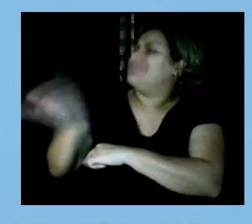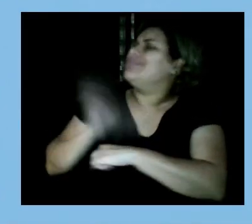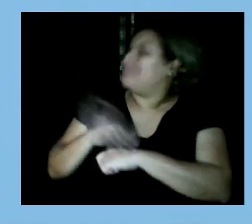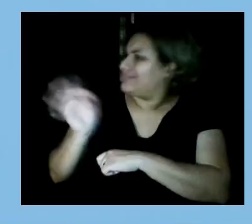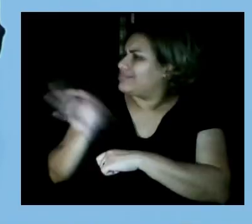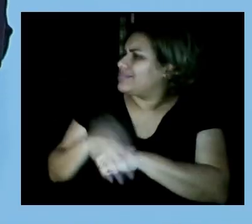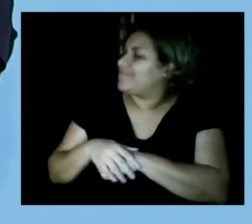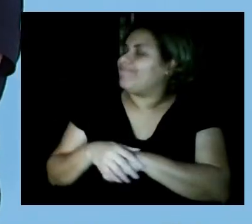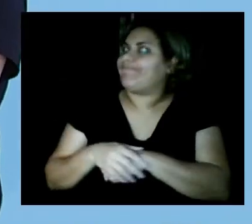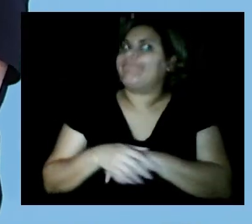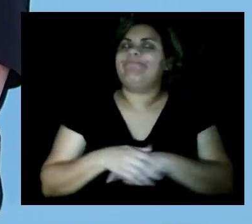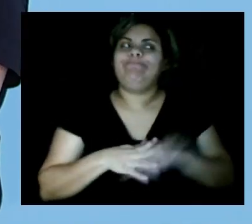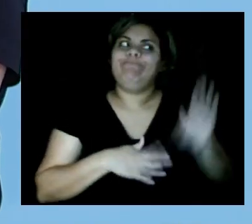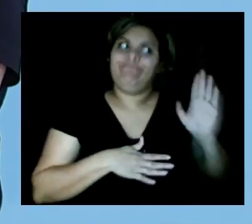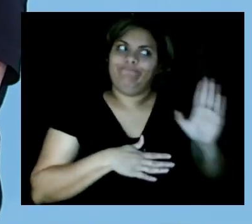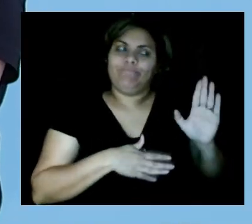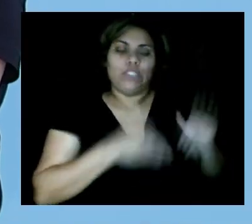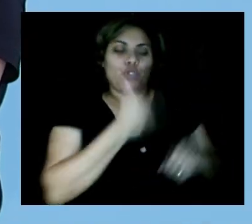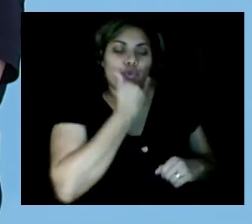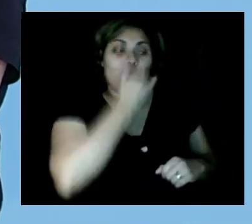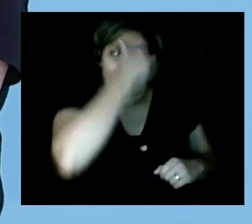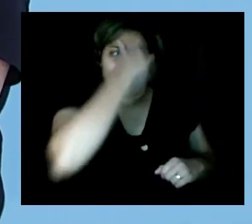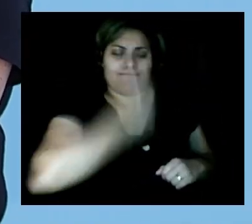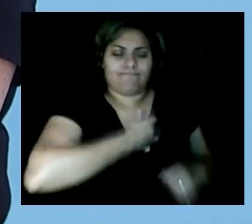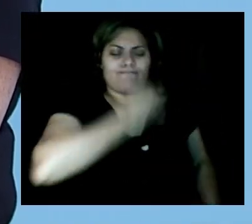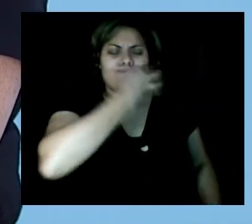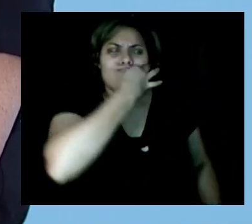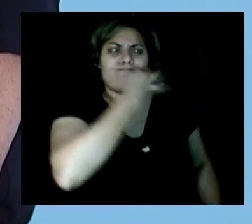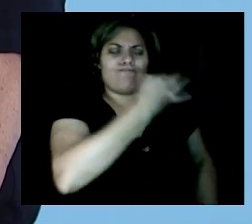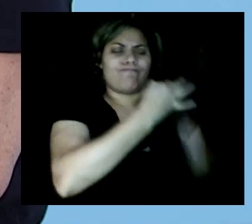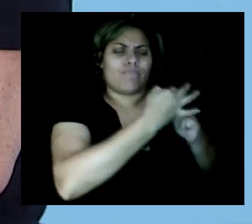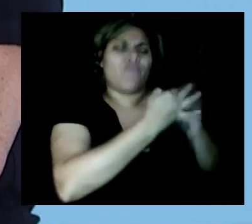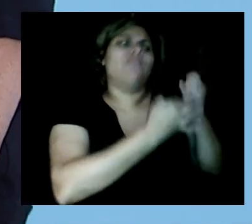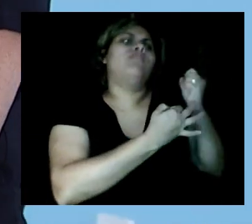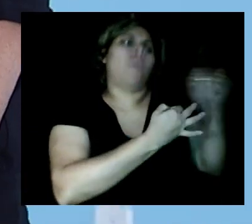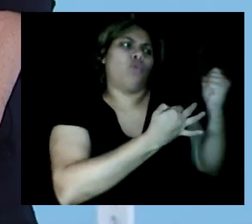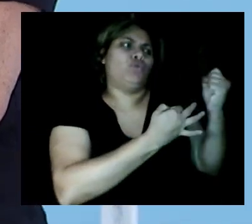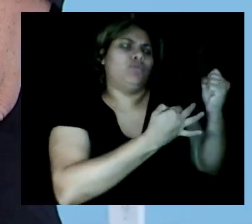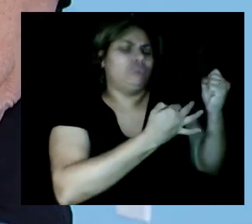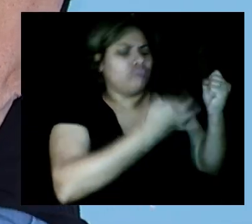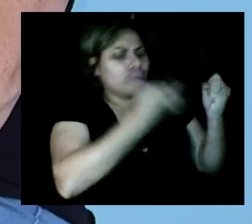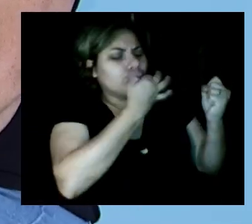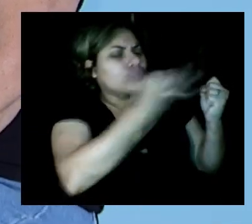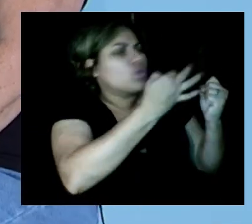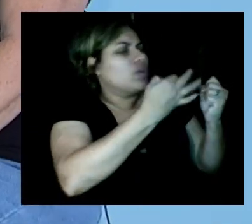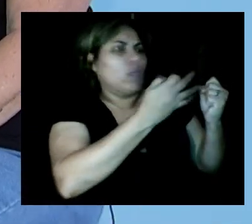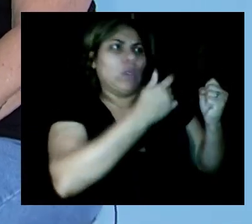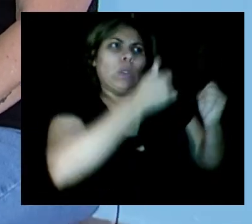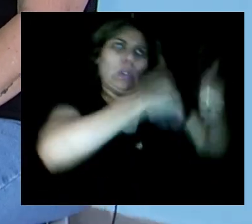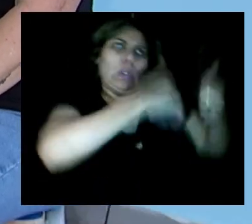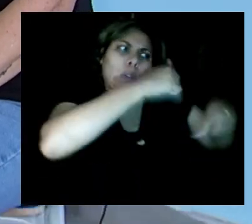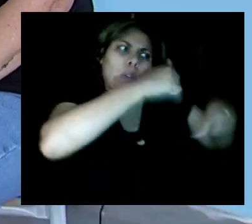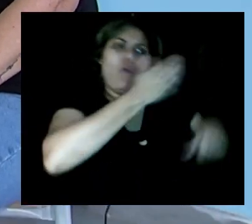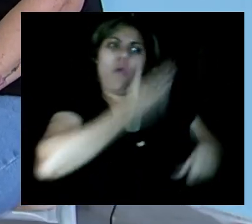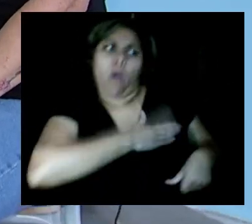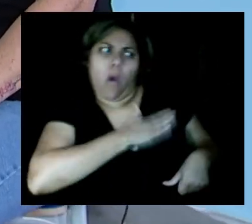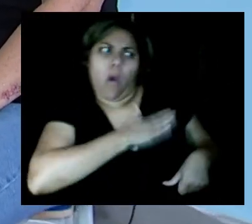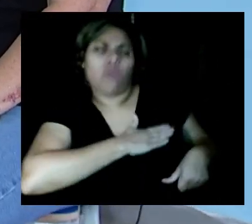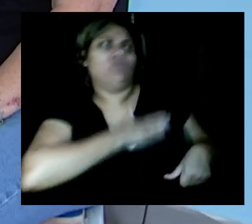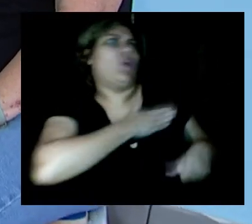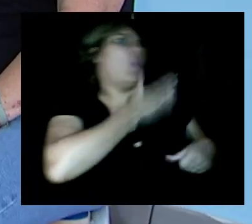crítica, eu sou muito crítica nessa situação. Eu acho assim, muito se